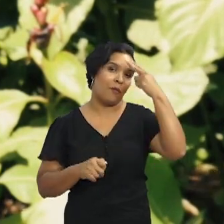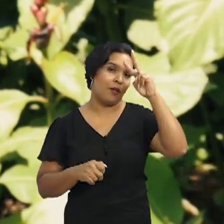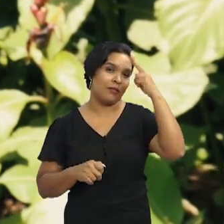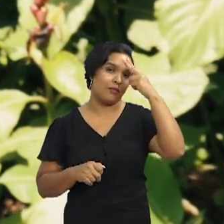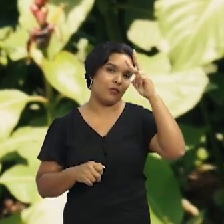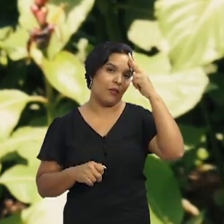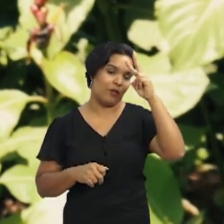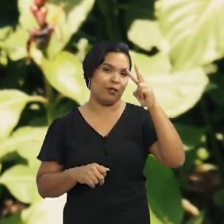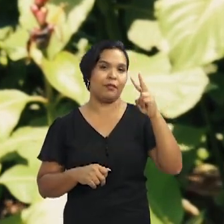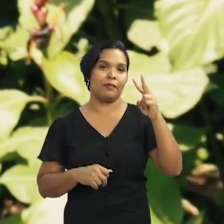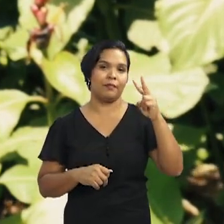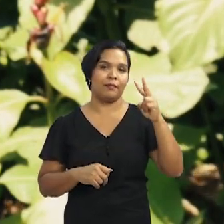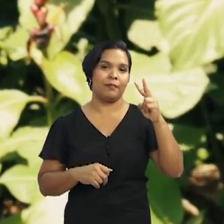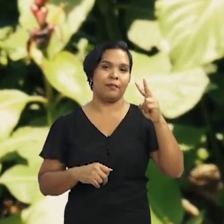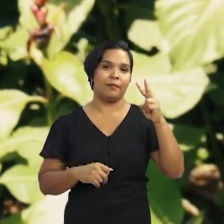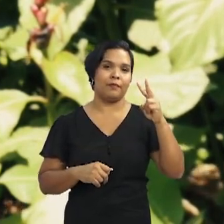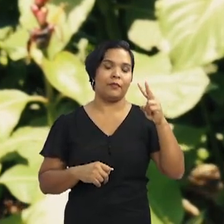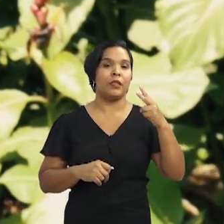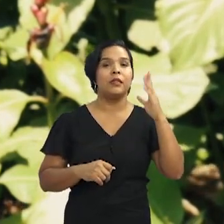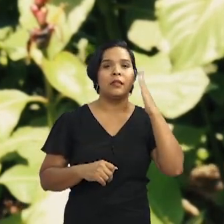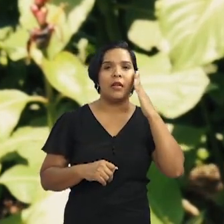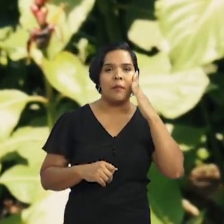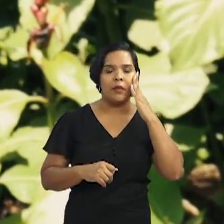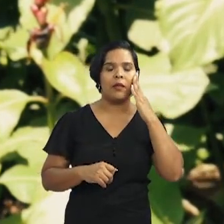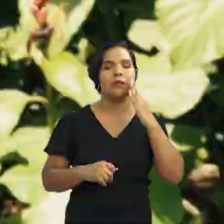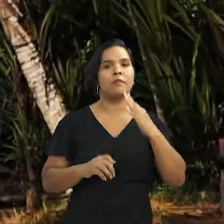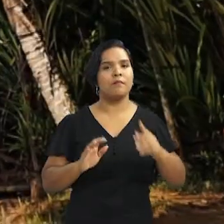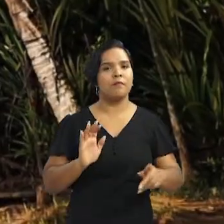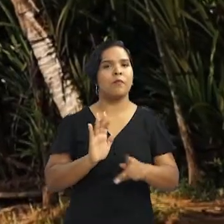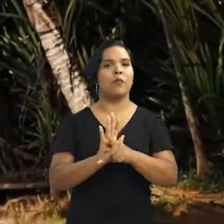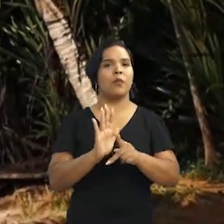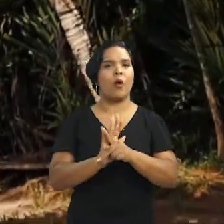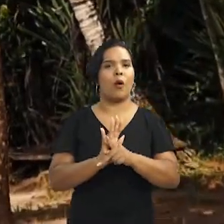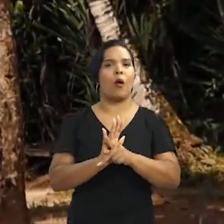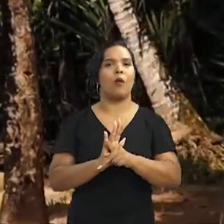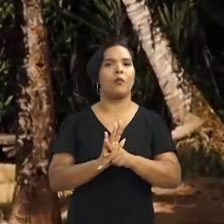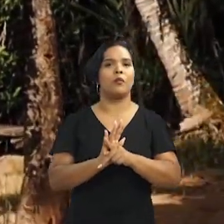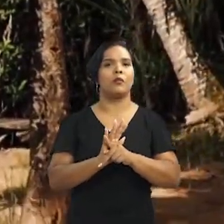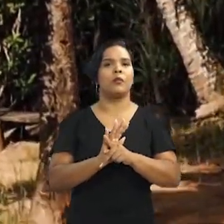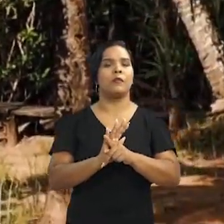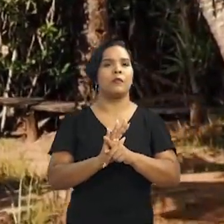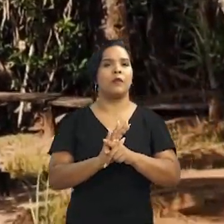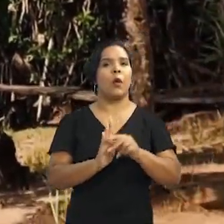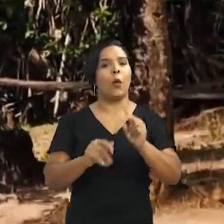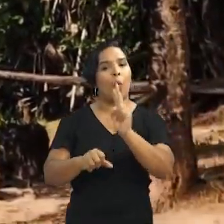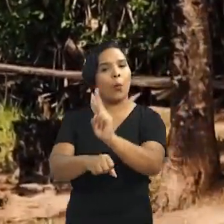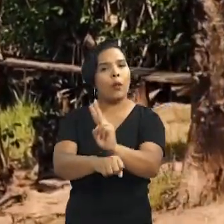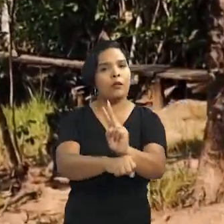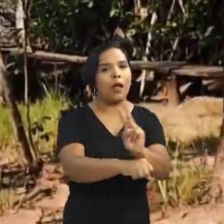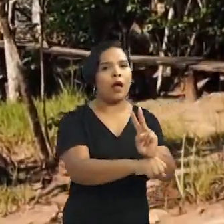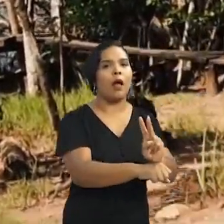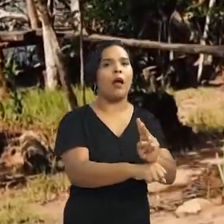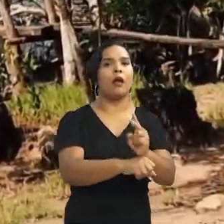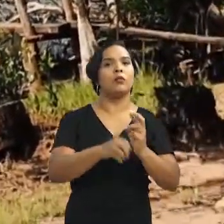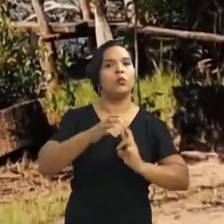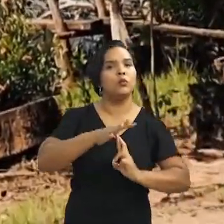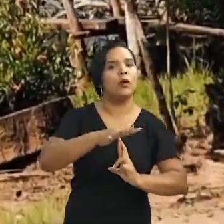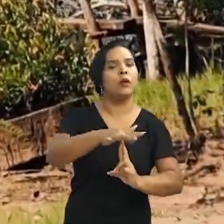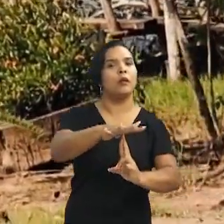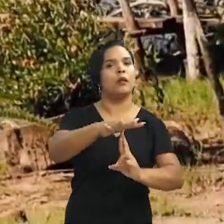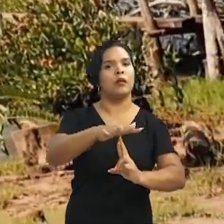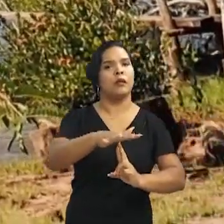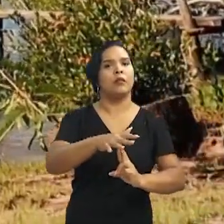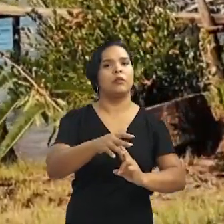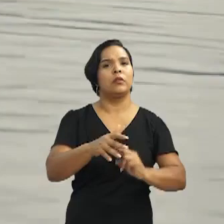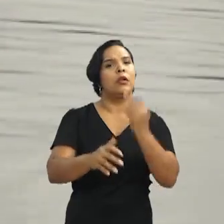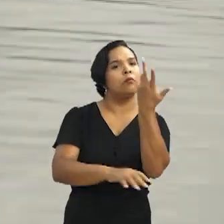não é fácil se fazer uma história, né? Para deixar uma história. Eles têm os saberes próprios, né, de manutenção do meio ambiente.